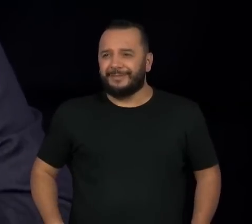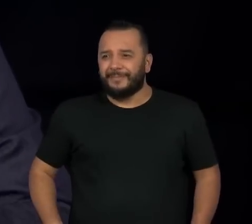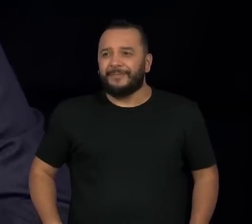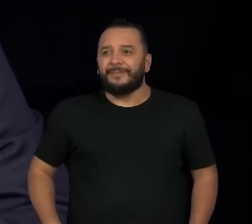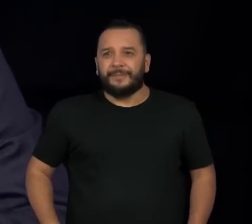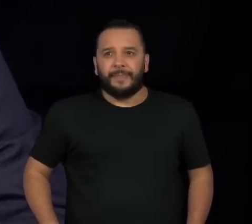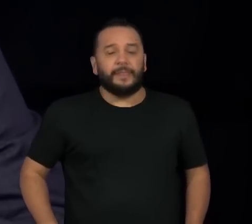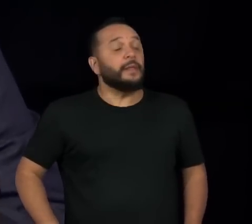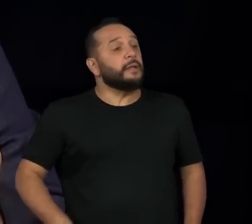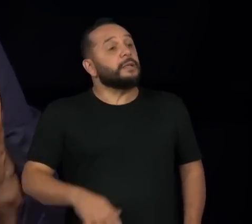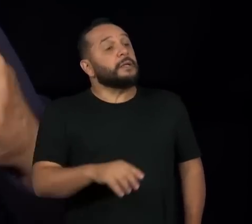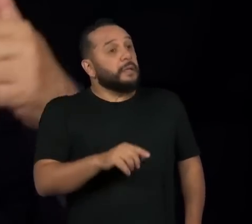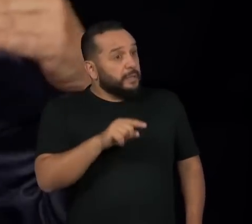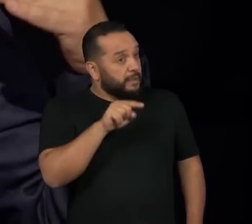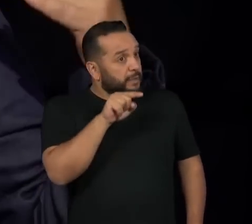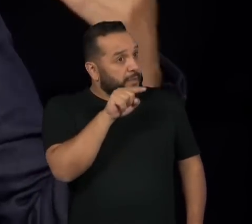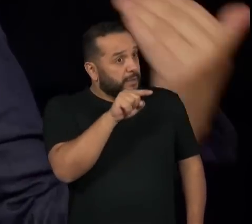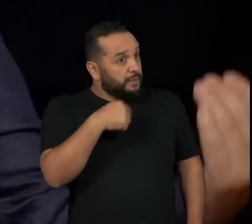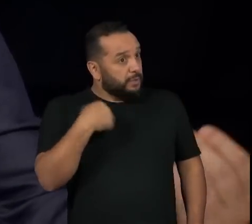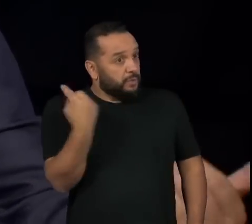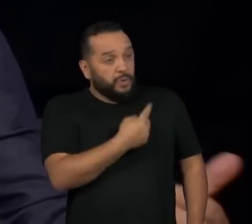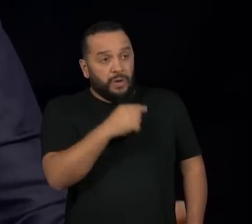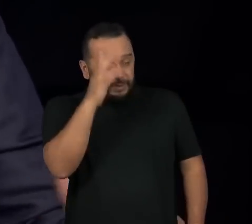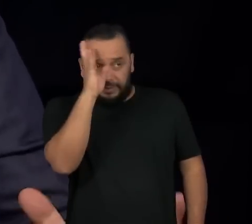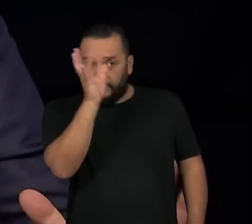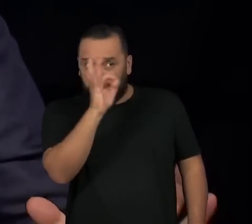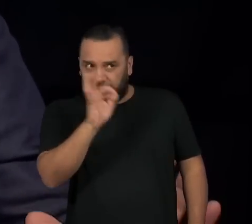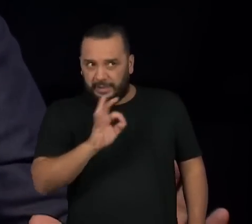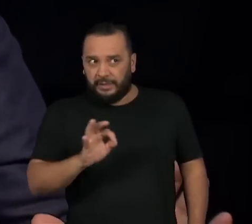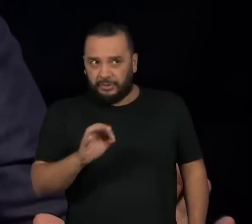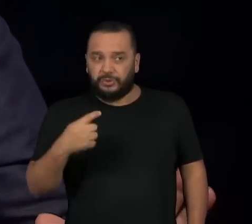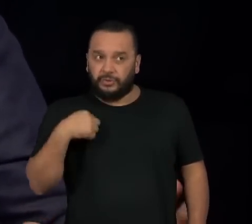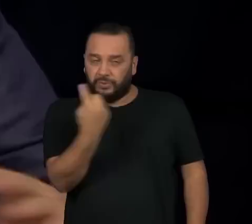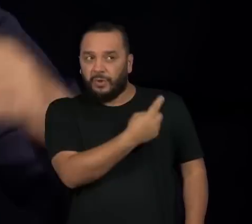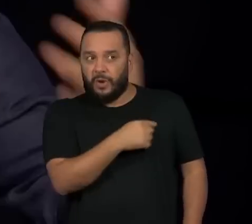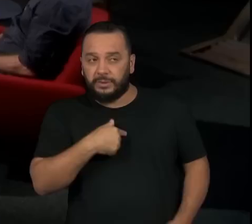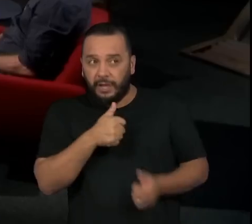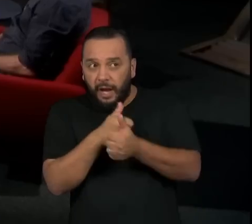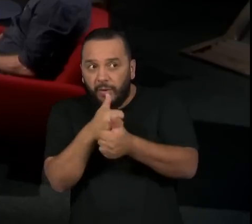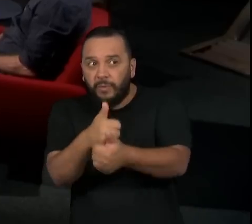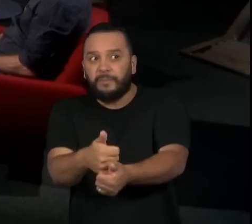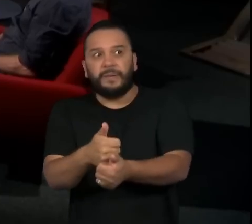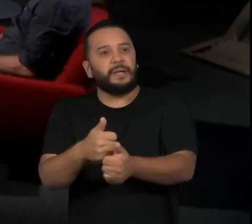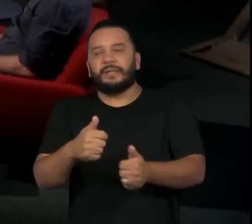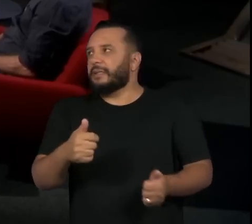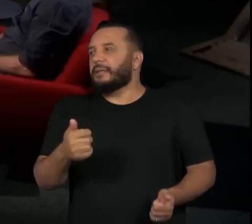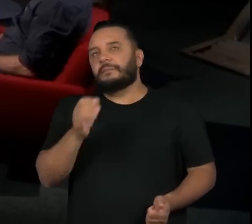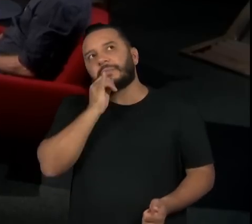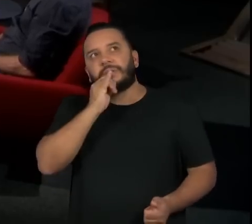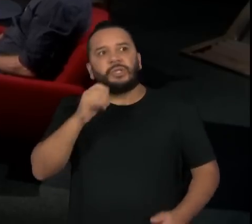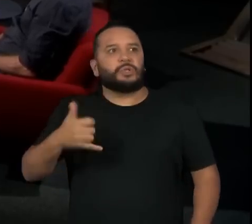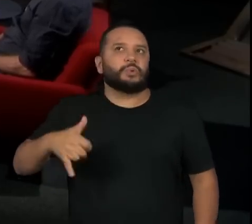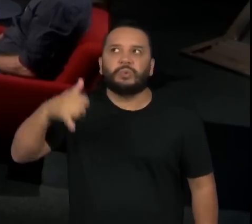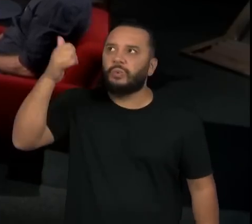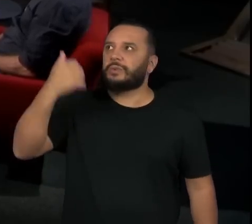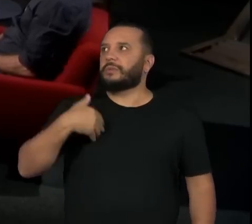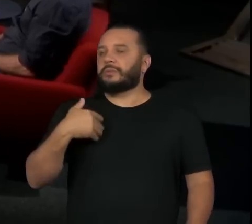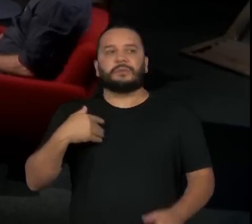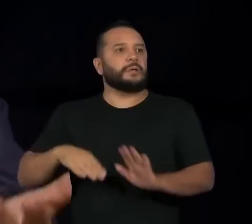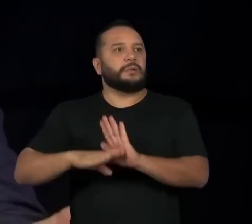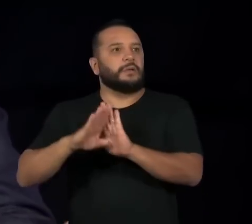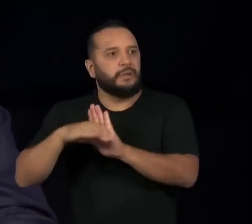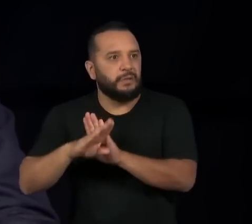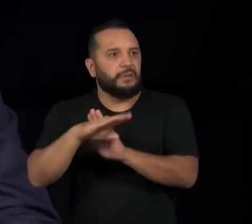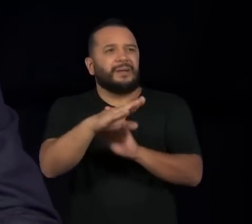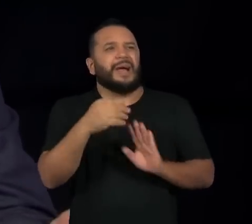que a gente não entende. A gente, que eu digo, todos nós que não acompanhamos juros, mercado, eu